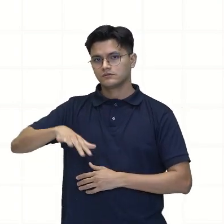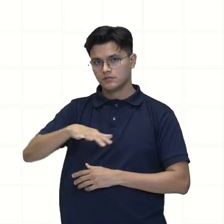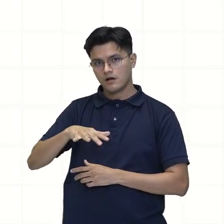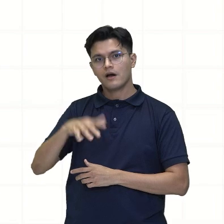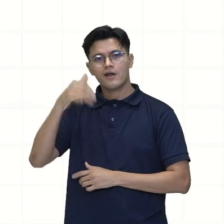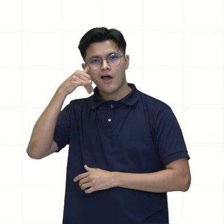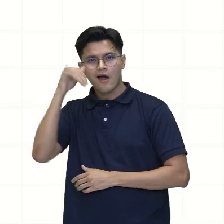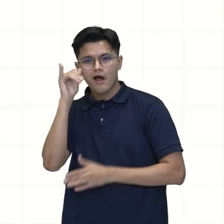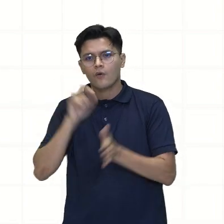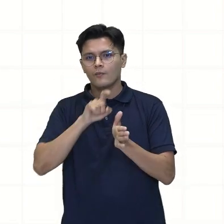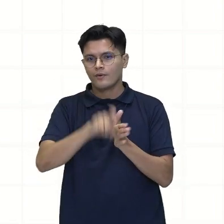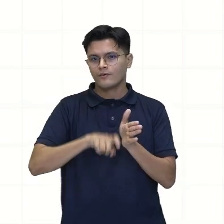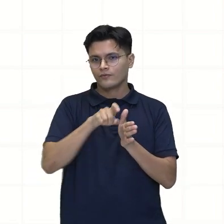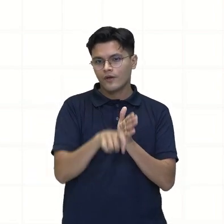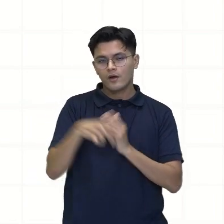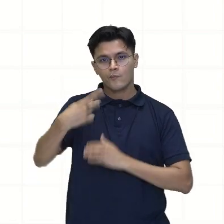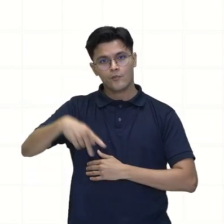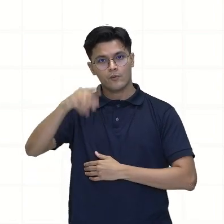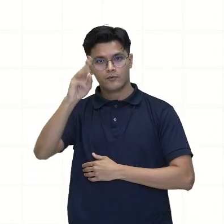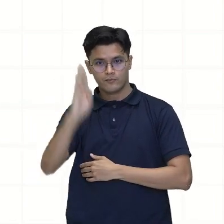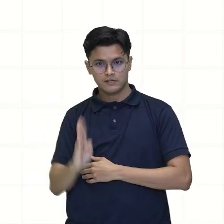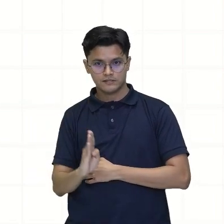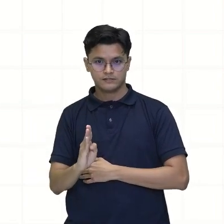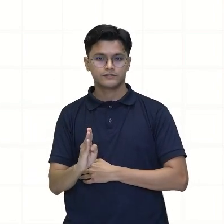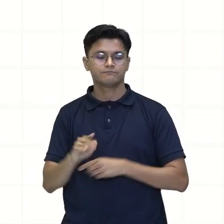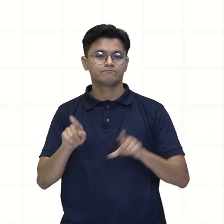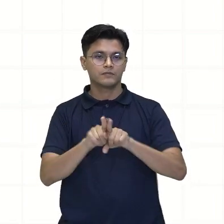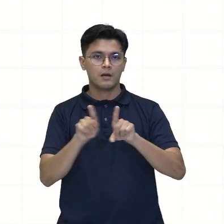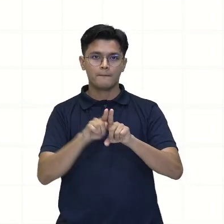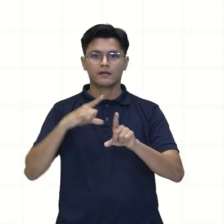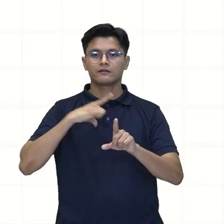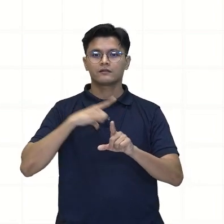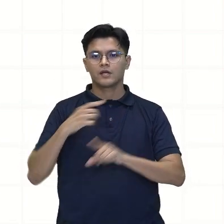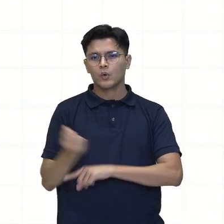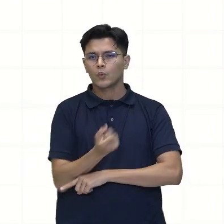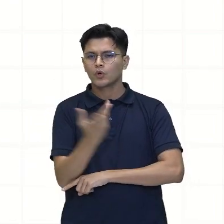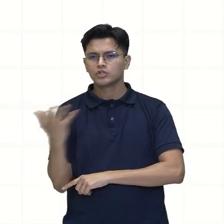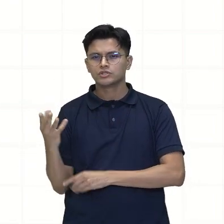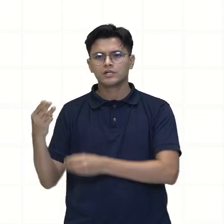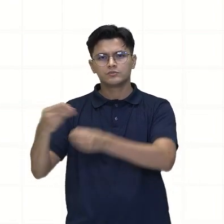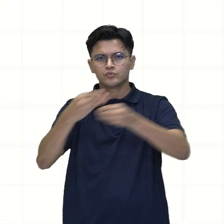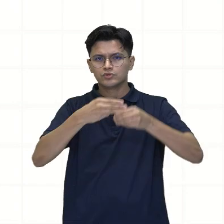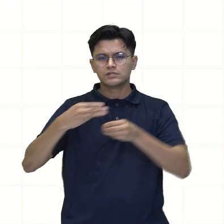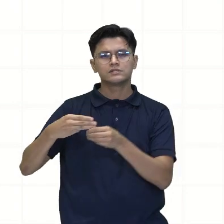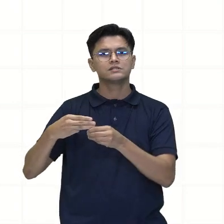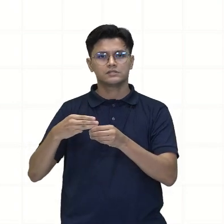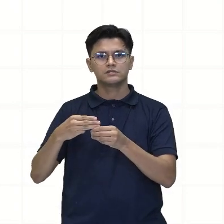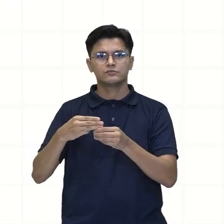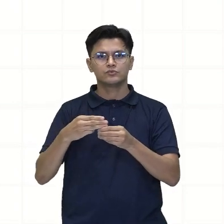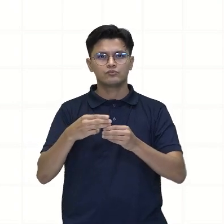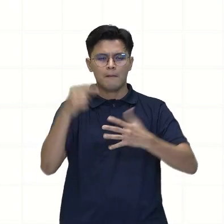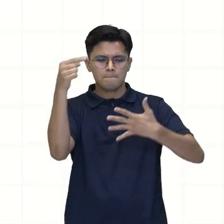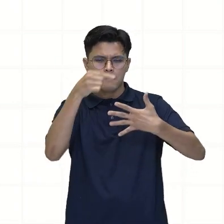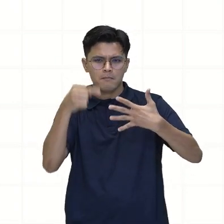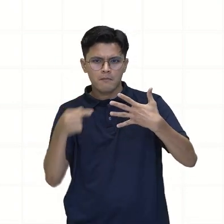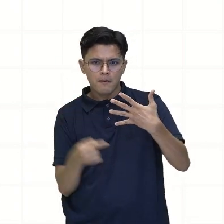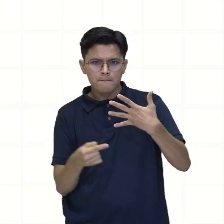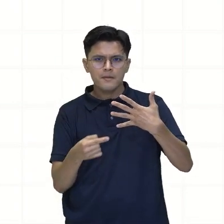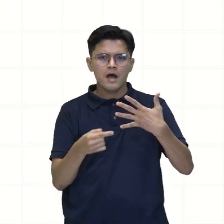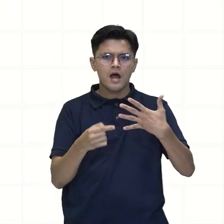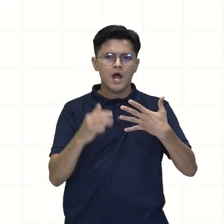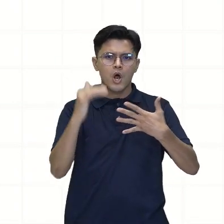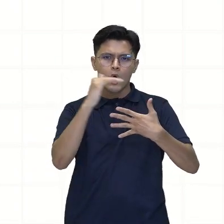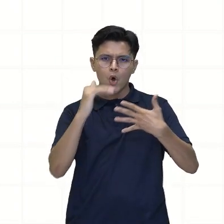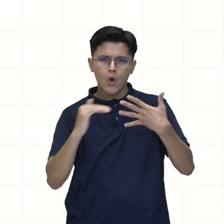E aí também nós temos as classes, o número de municípios por classe. Então, observem que